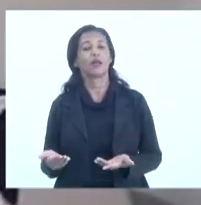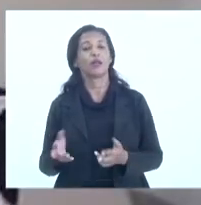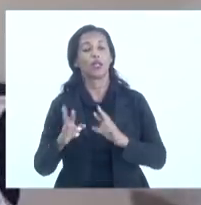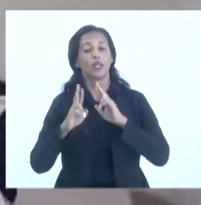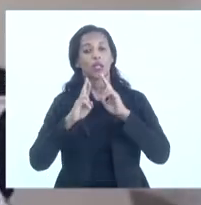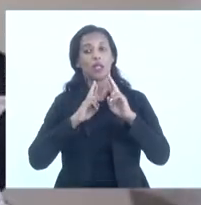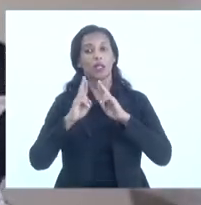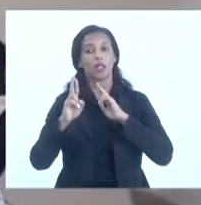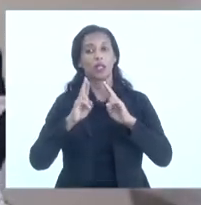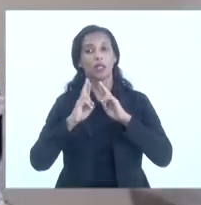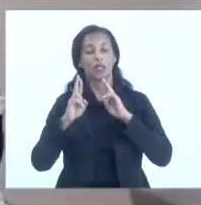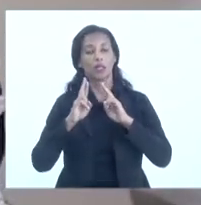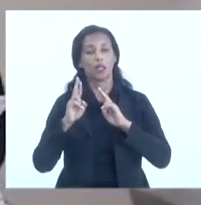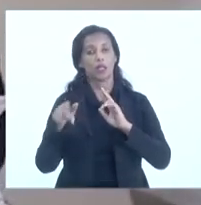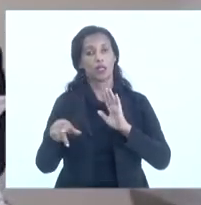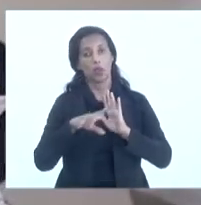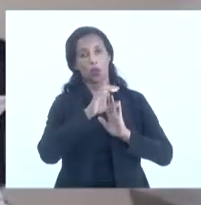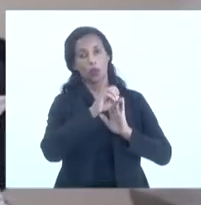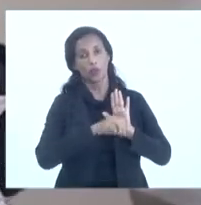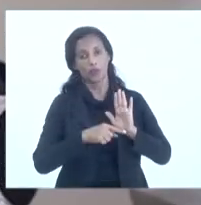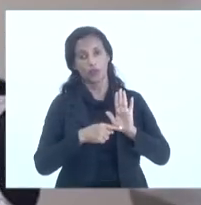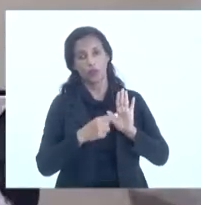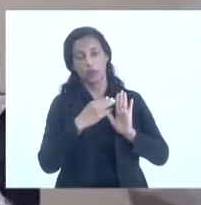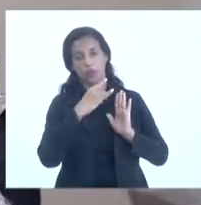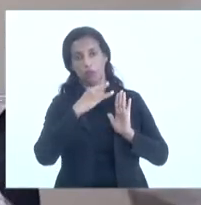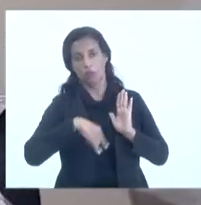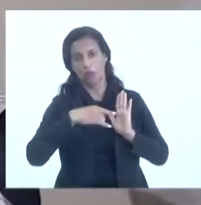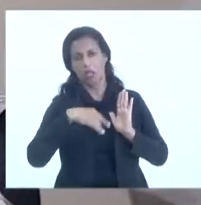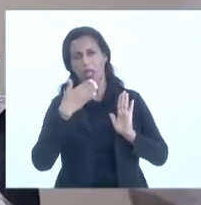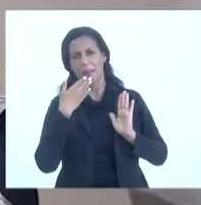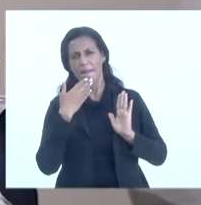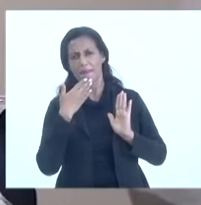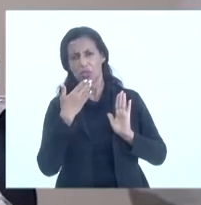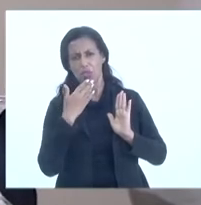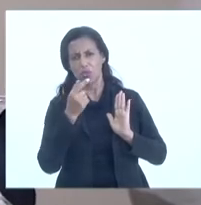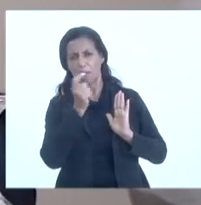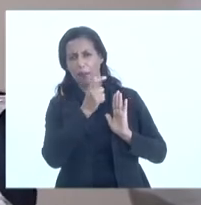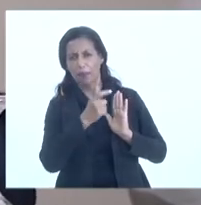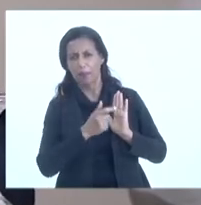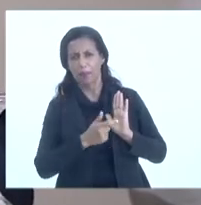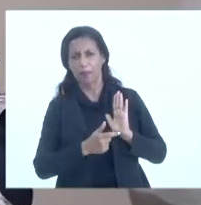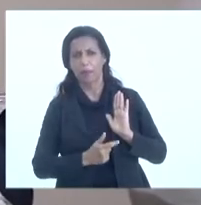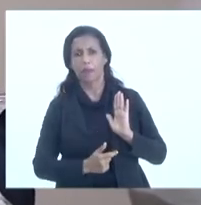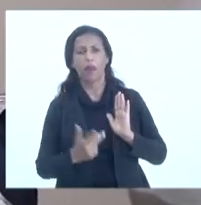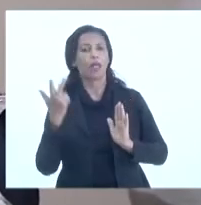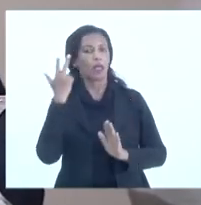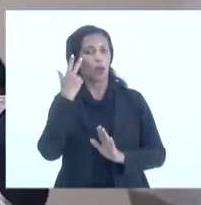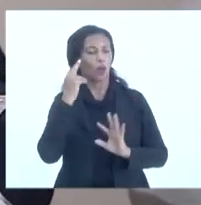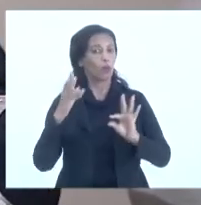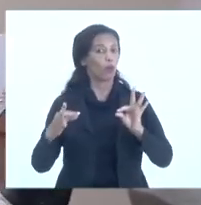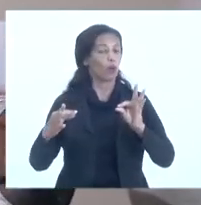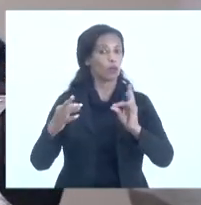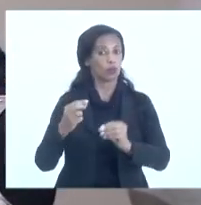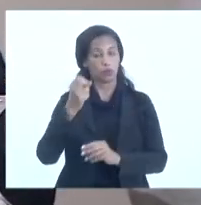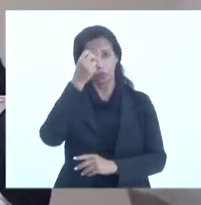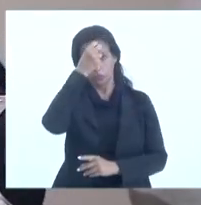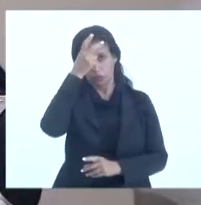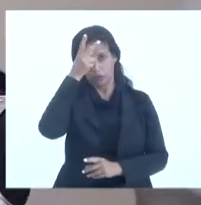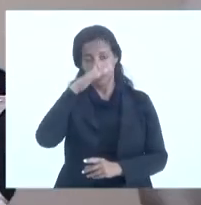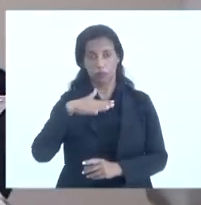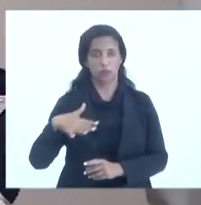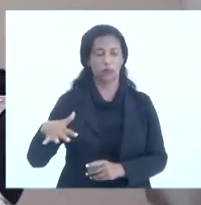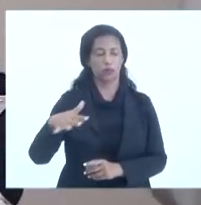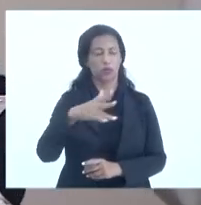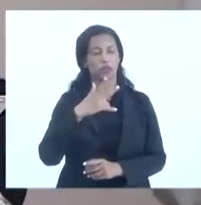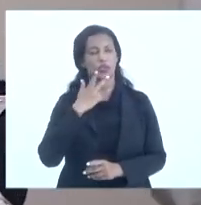relação a essa demanda dos prefeitos, é comum a todos os prefeitos da região, a gente vai falar